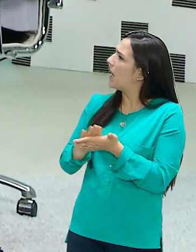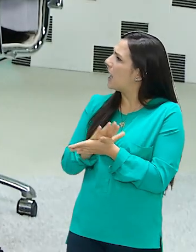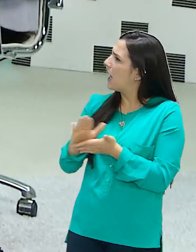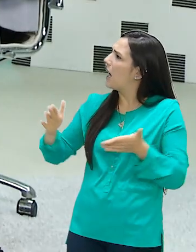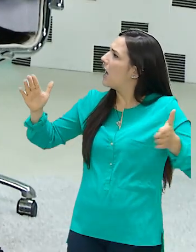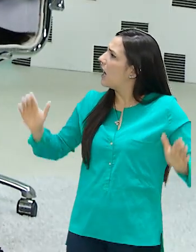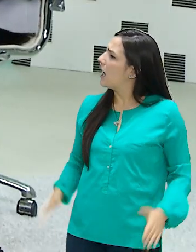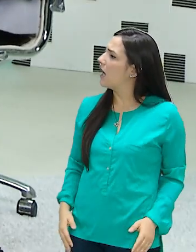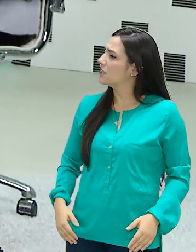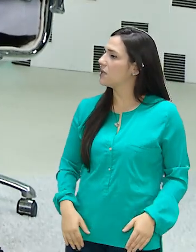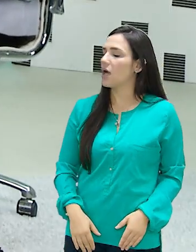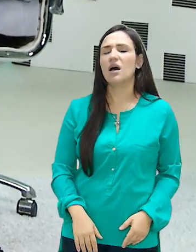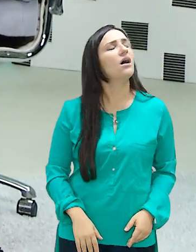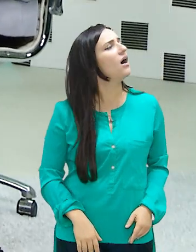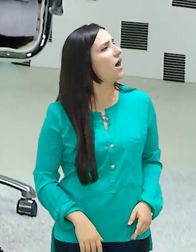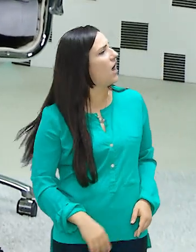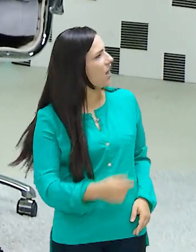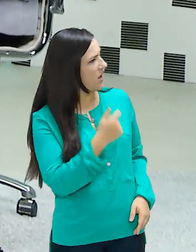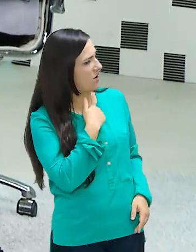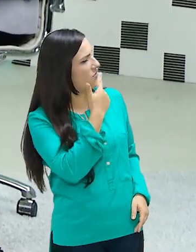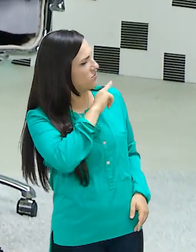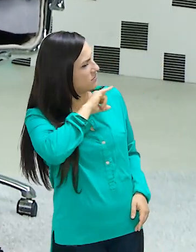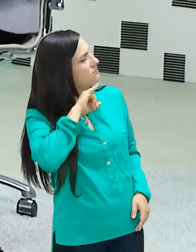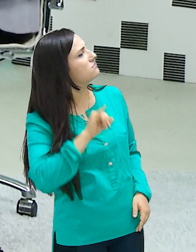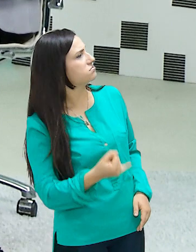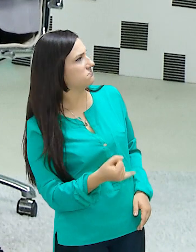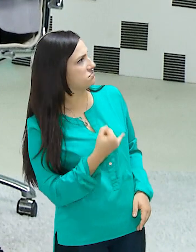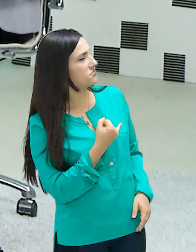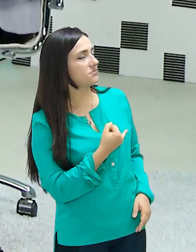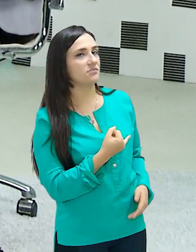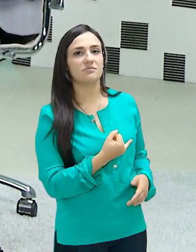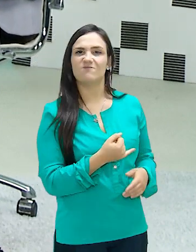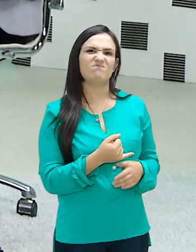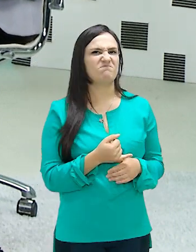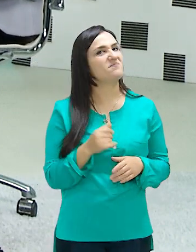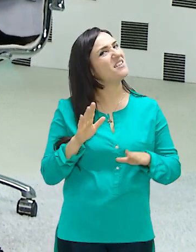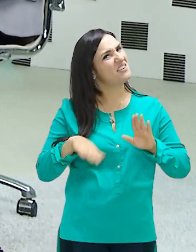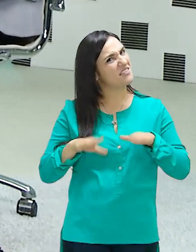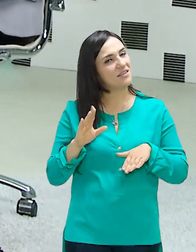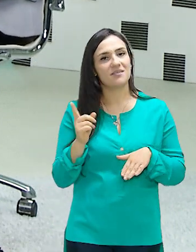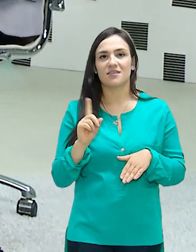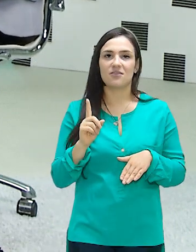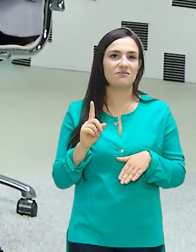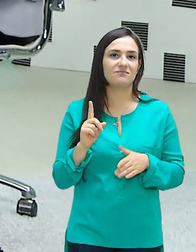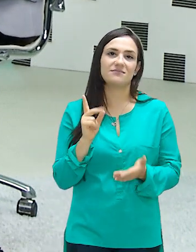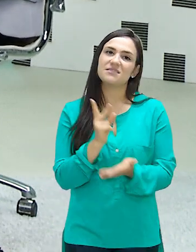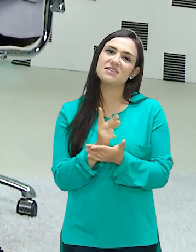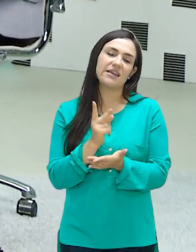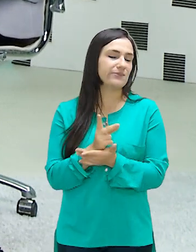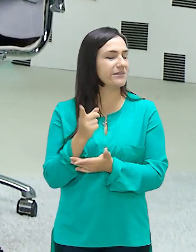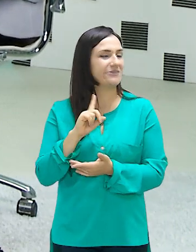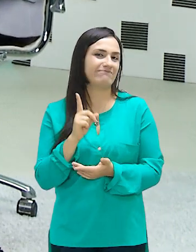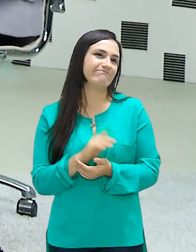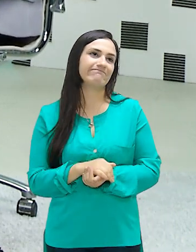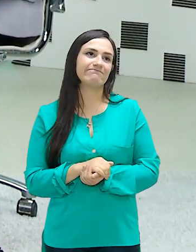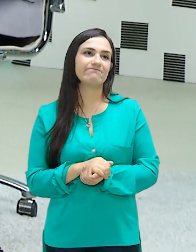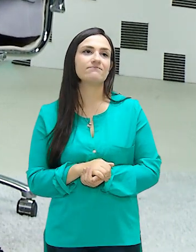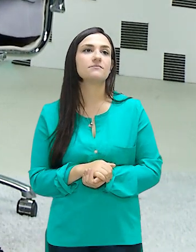numa briga litigiosa. Às vezes, né? Às vezes. Não é em todos os casos, não